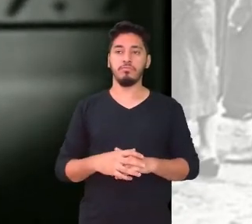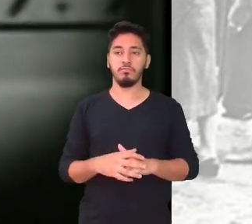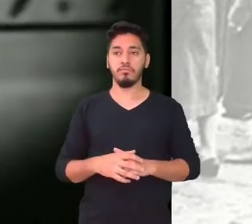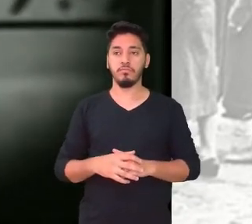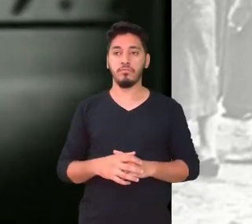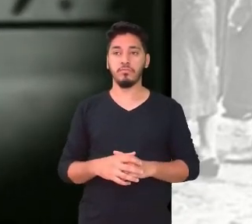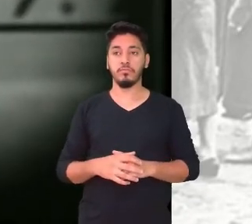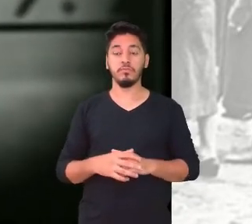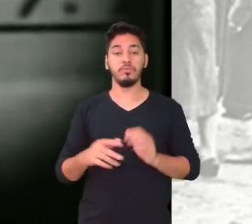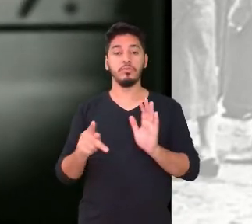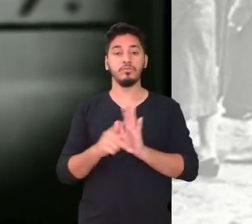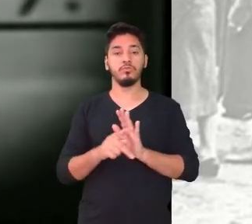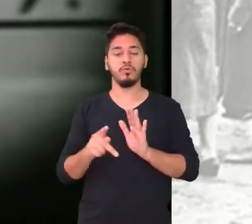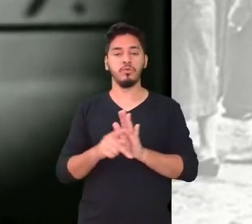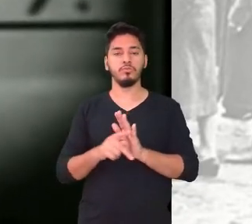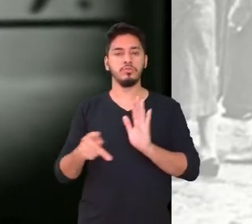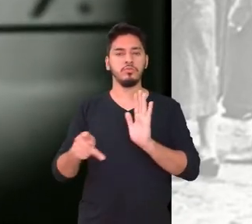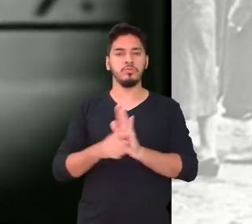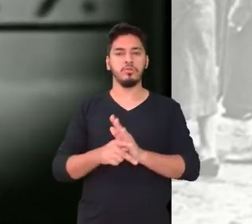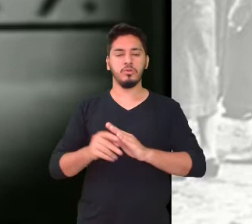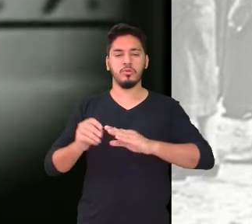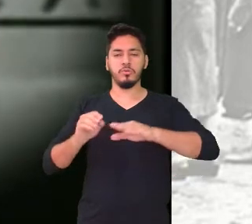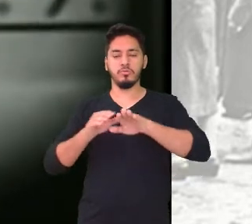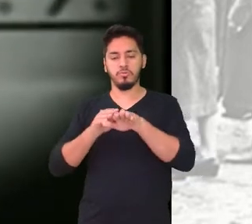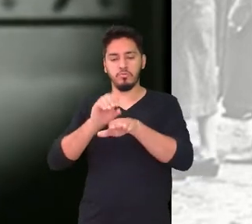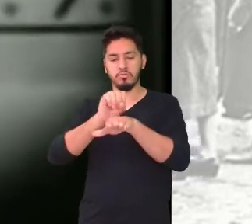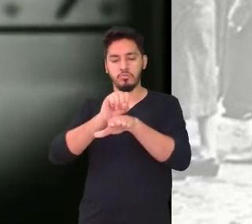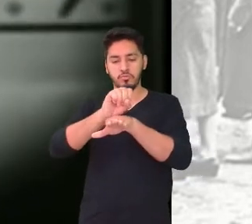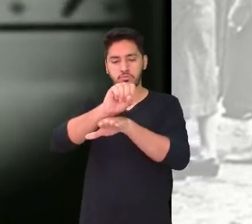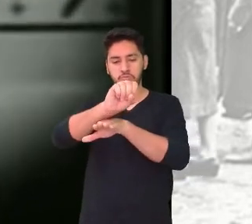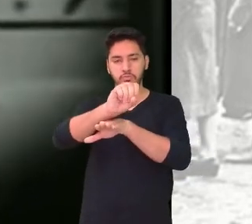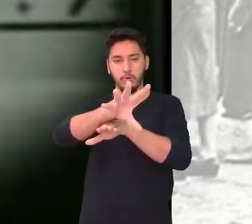mesmo tempo que os tanques eles vão avançando por terra,